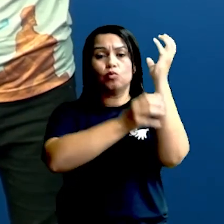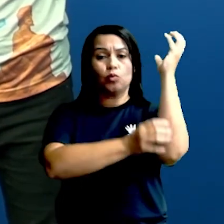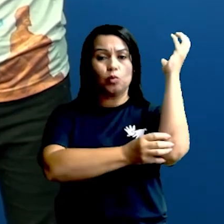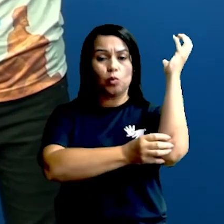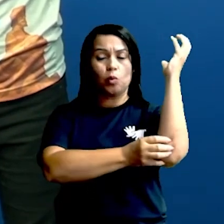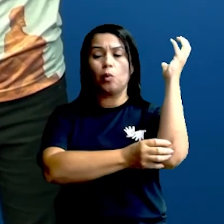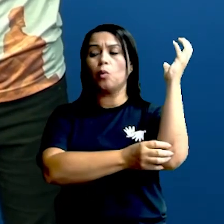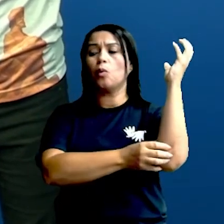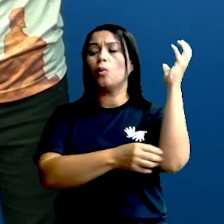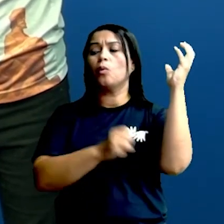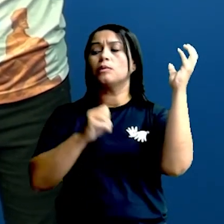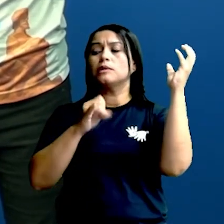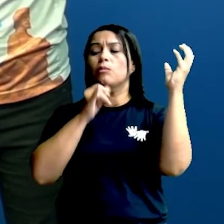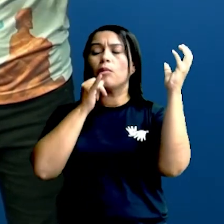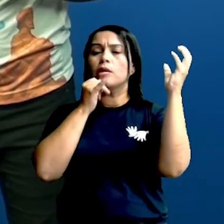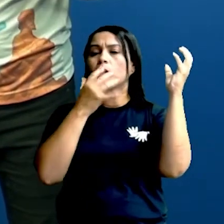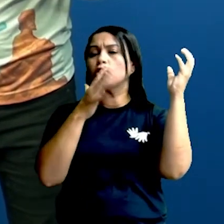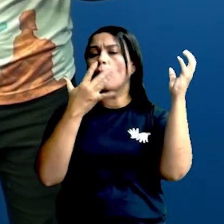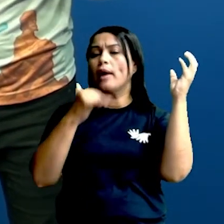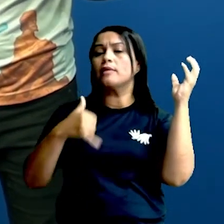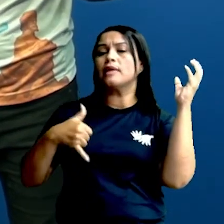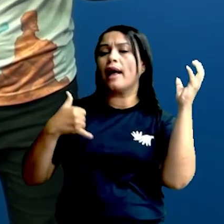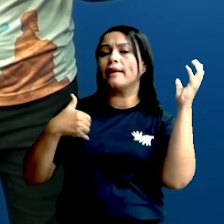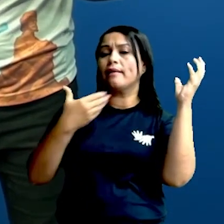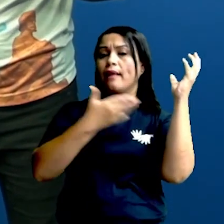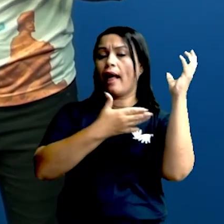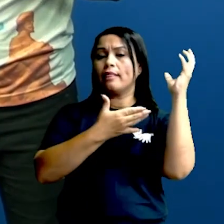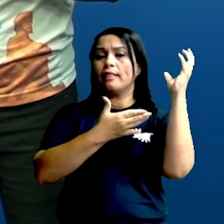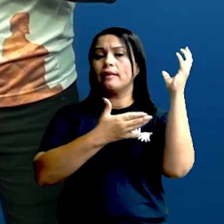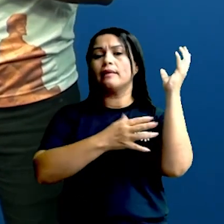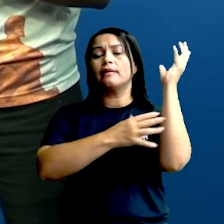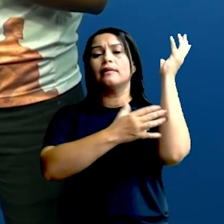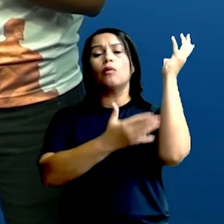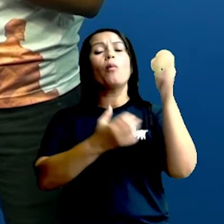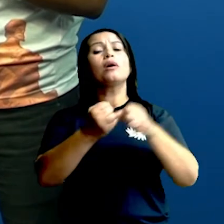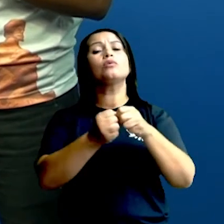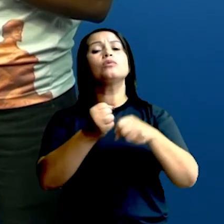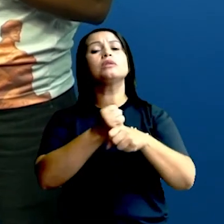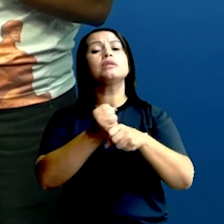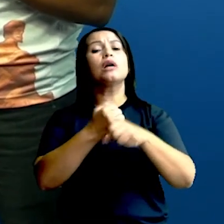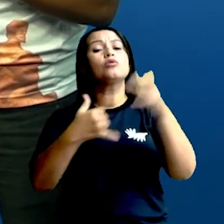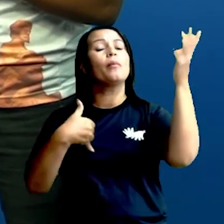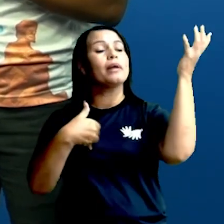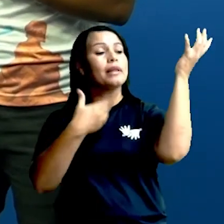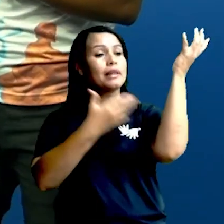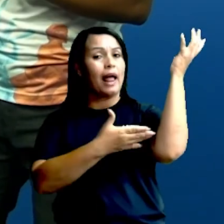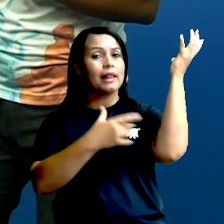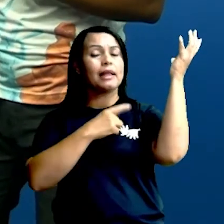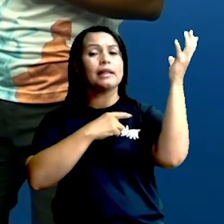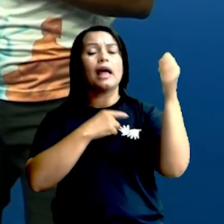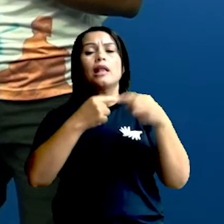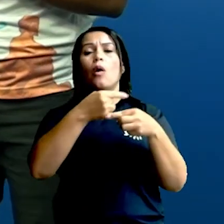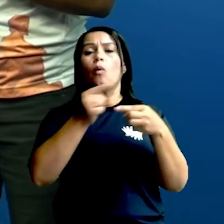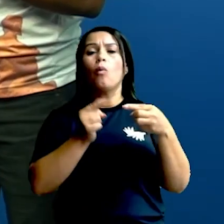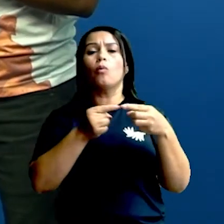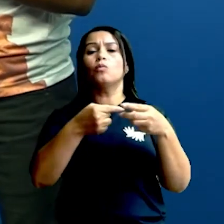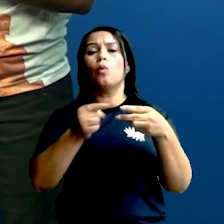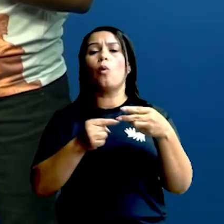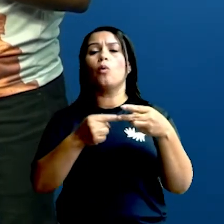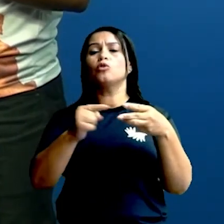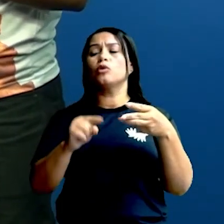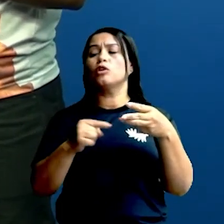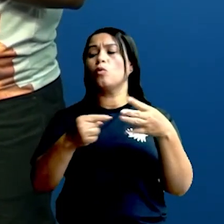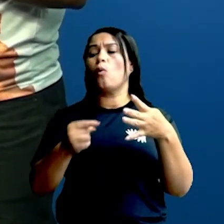se supor a idade desta árvore. Então, em cada anel que um tronco possui, é um ano que essa